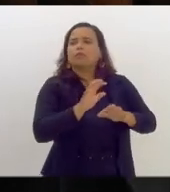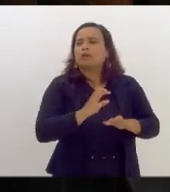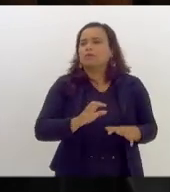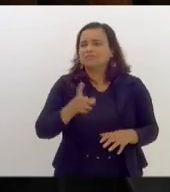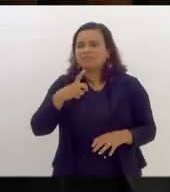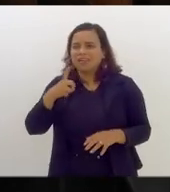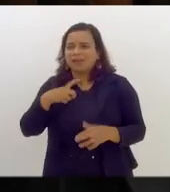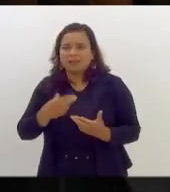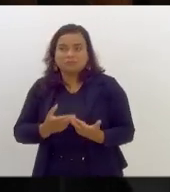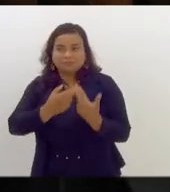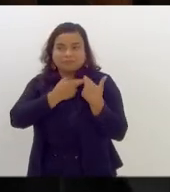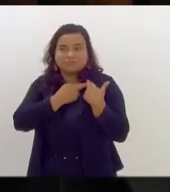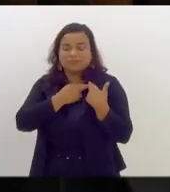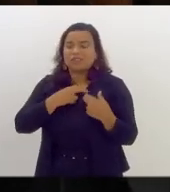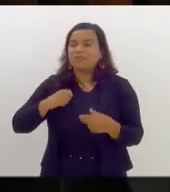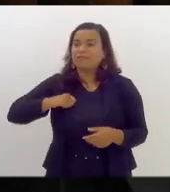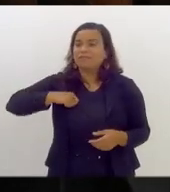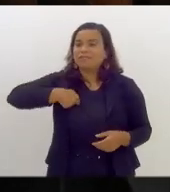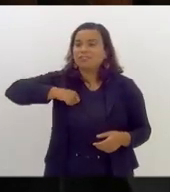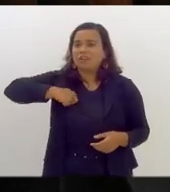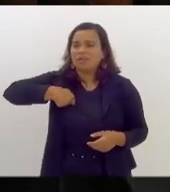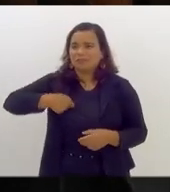responsabilidade fiscal